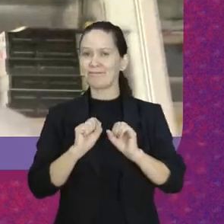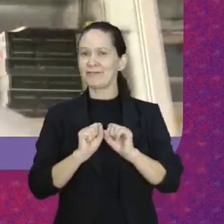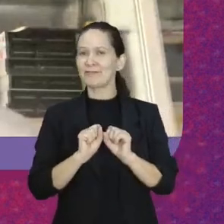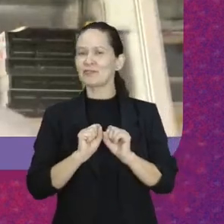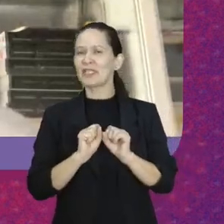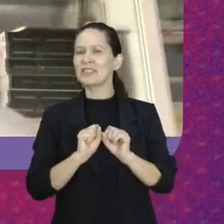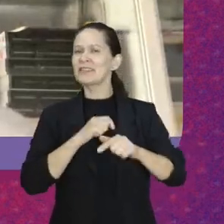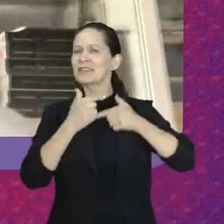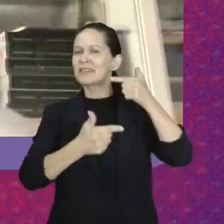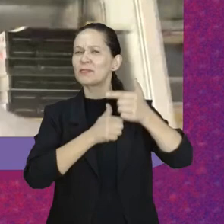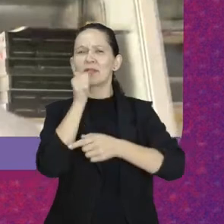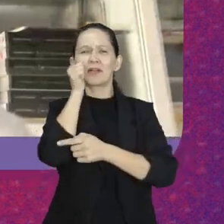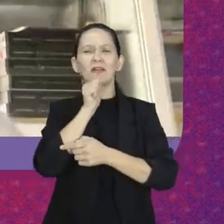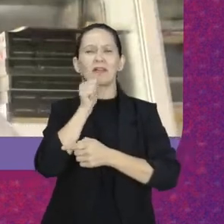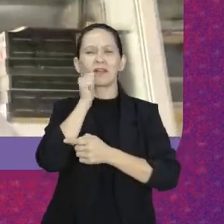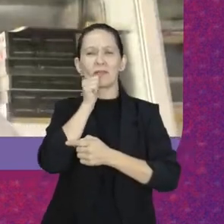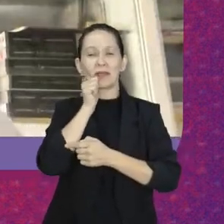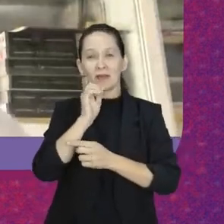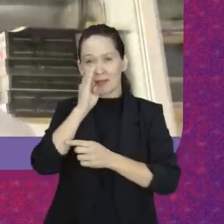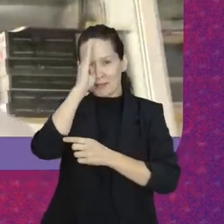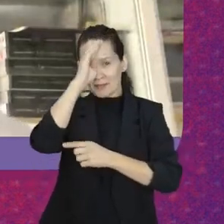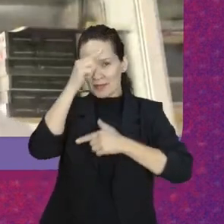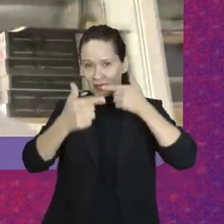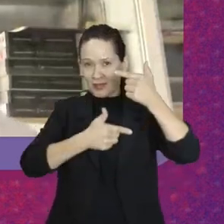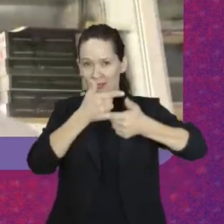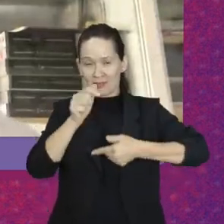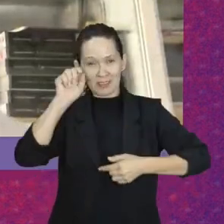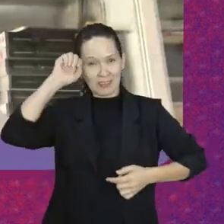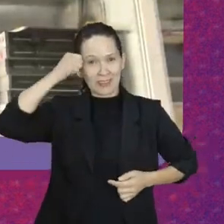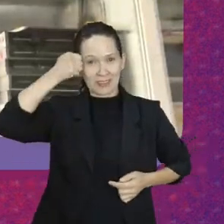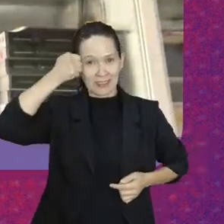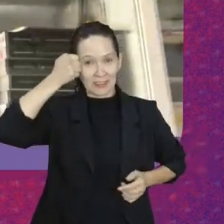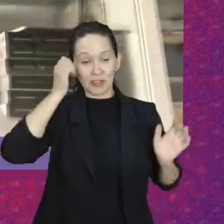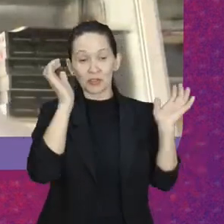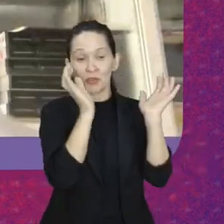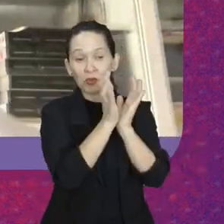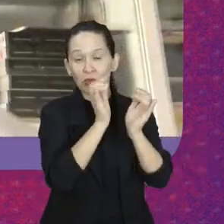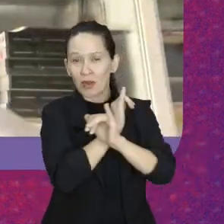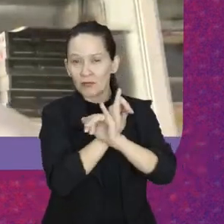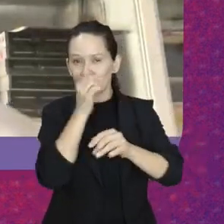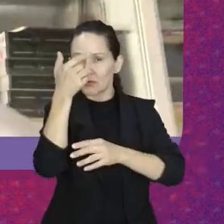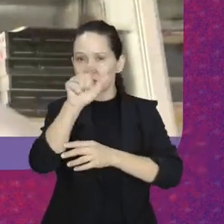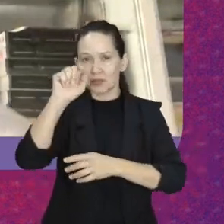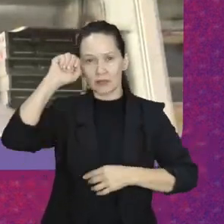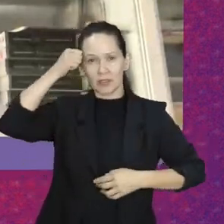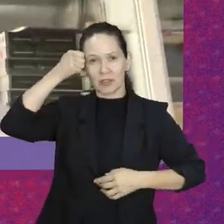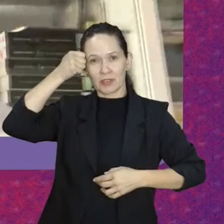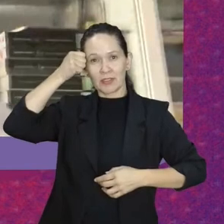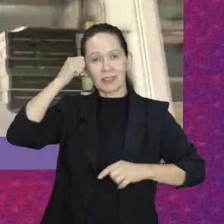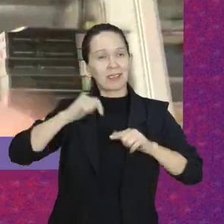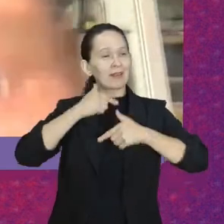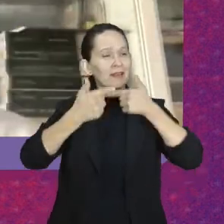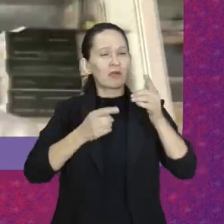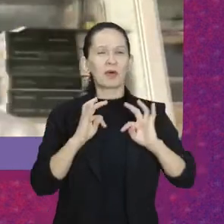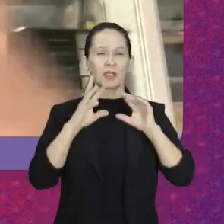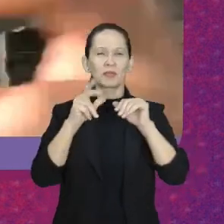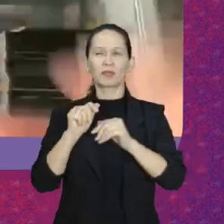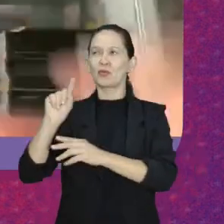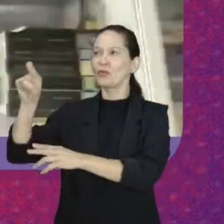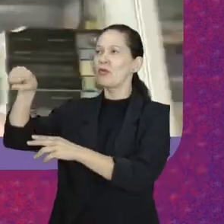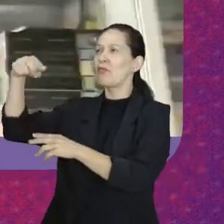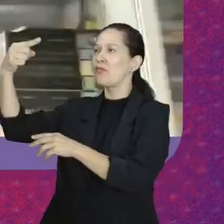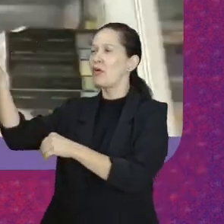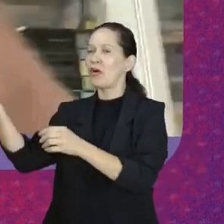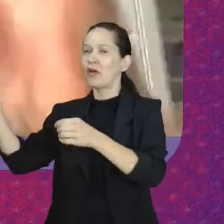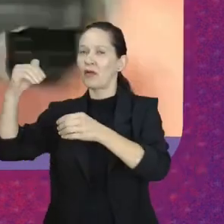Enquanto as trabalhadoras, especialmente as trabalhadoras negras, voltamos a dizer, têm que fazer tudo, tem que trabalhar fora, tem que cuidar